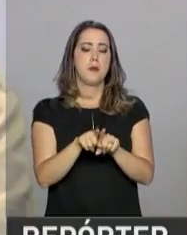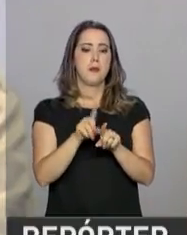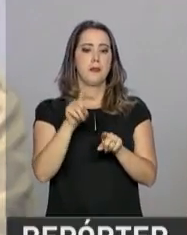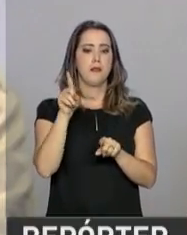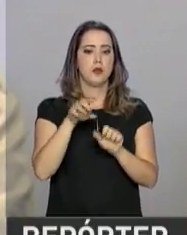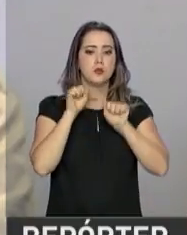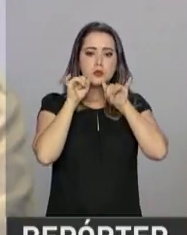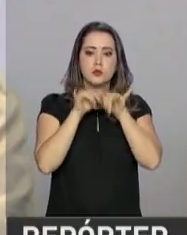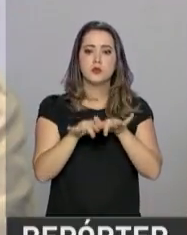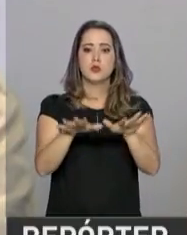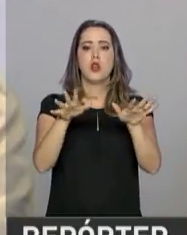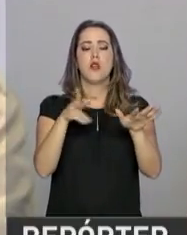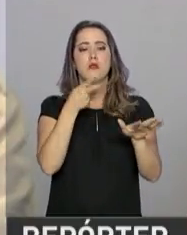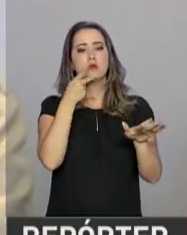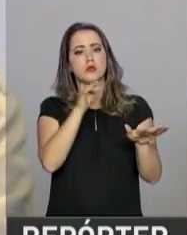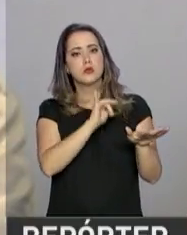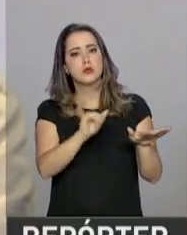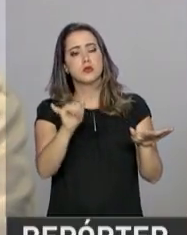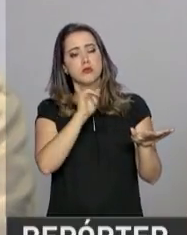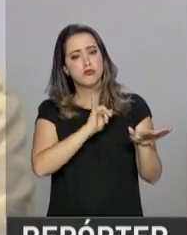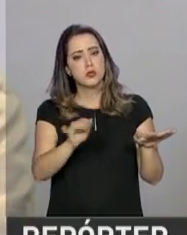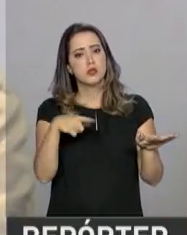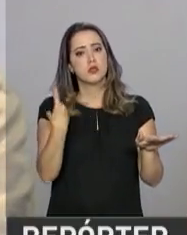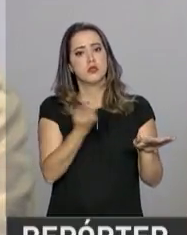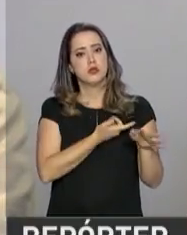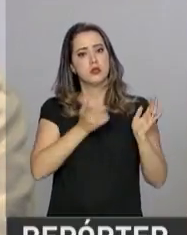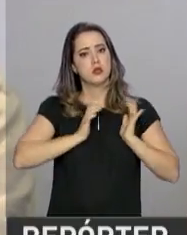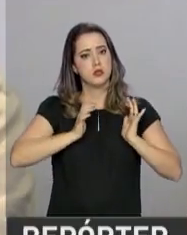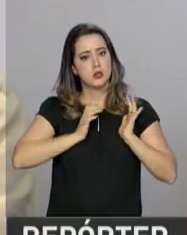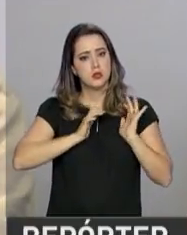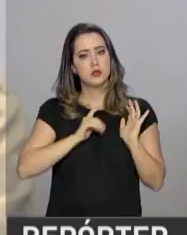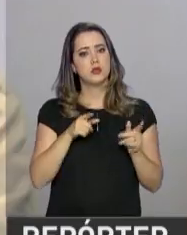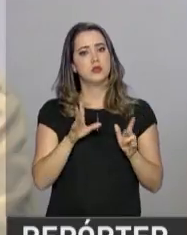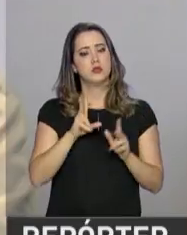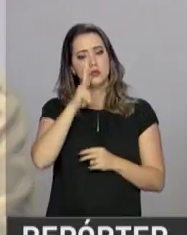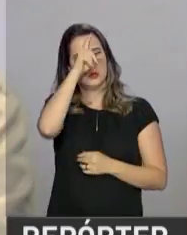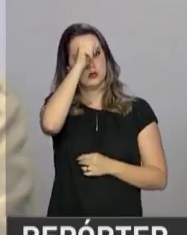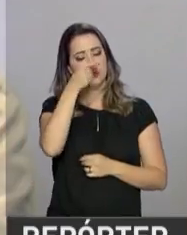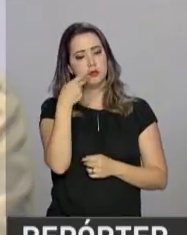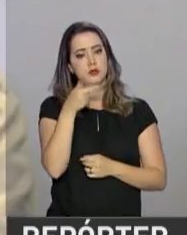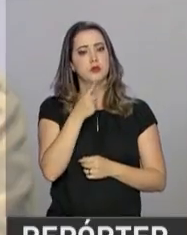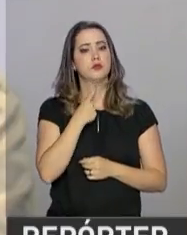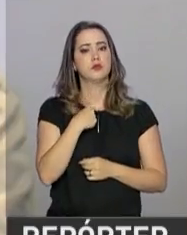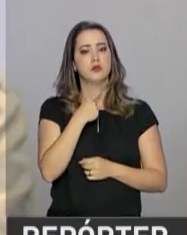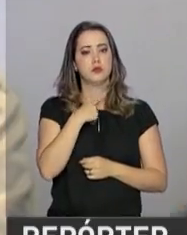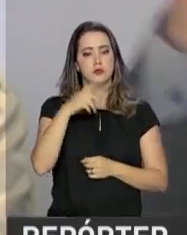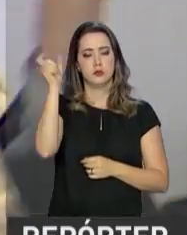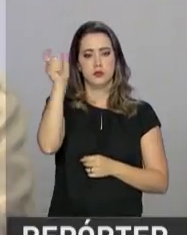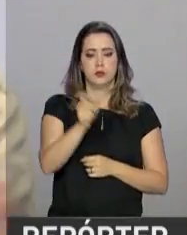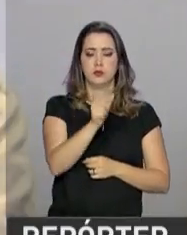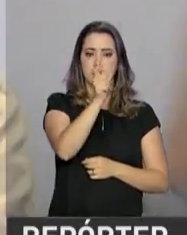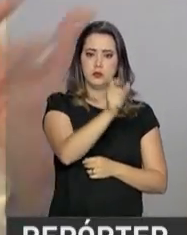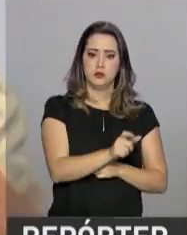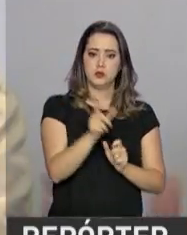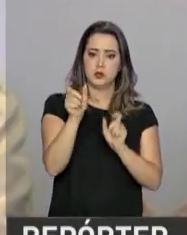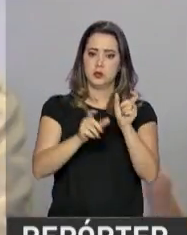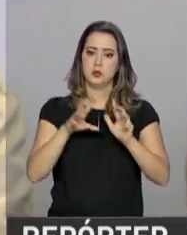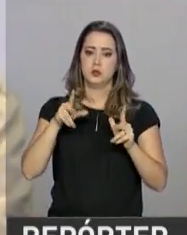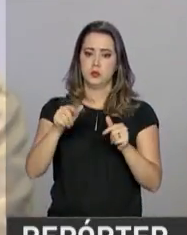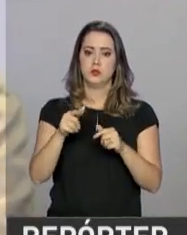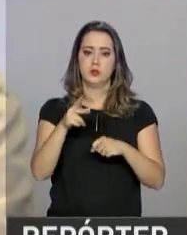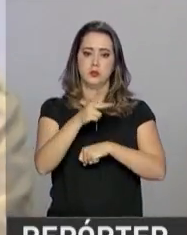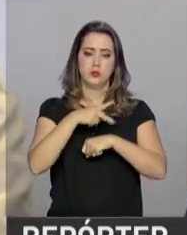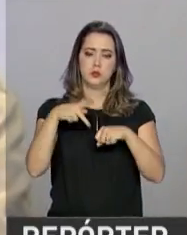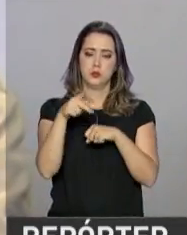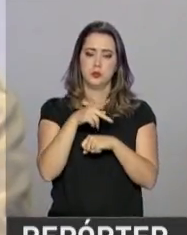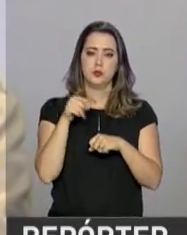difundir-se valores patrimoniais que nós temos fortalecendo o interesse do brasileiro e de gente de todos os cantos